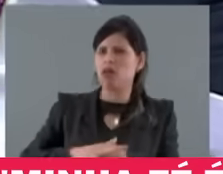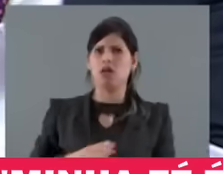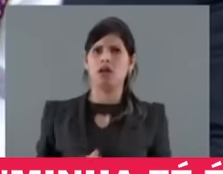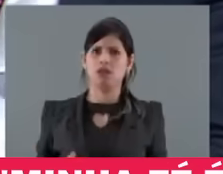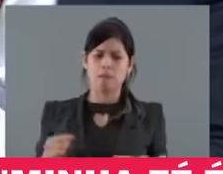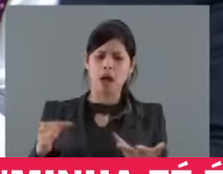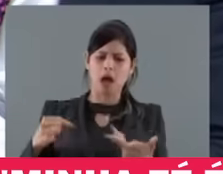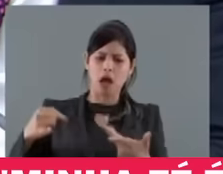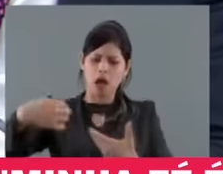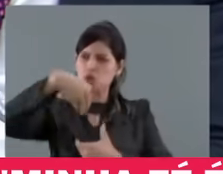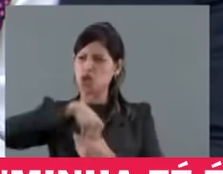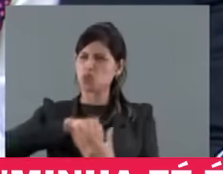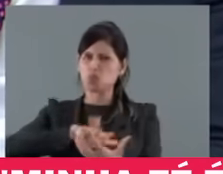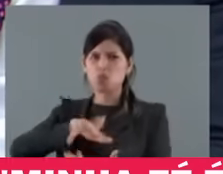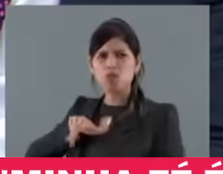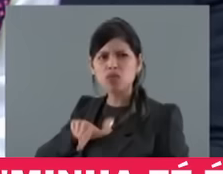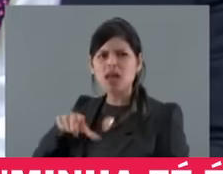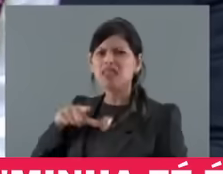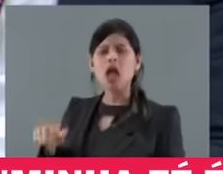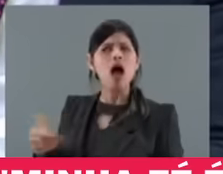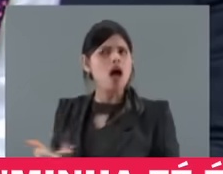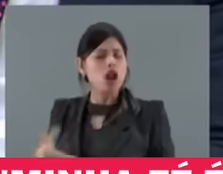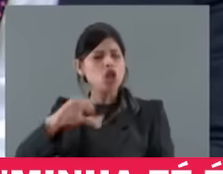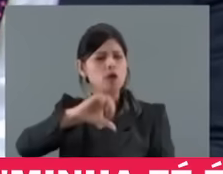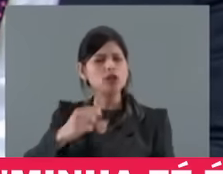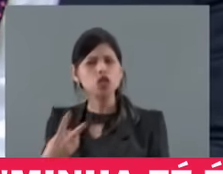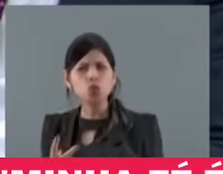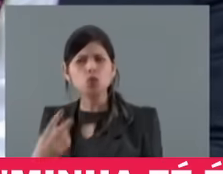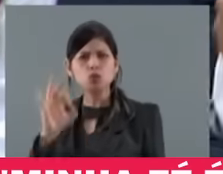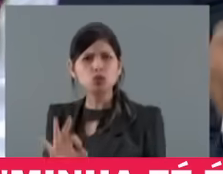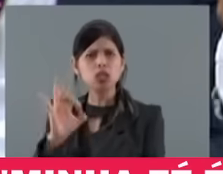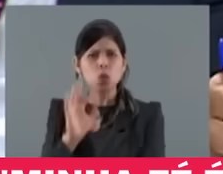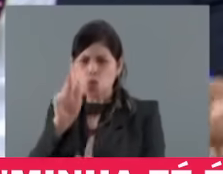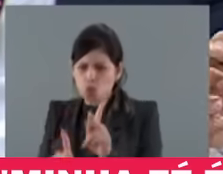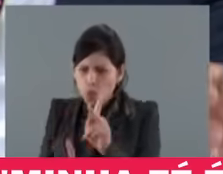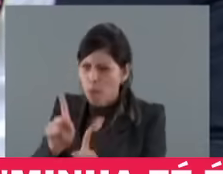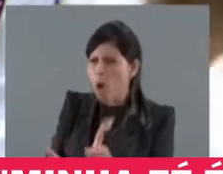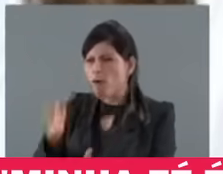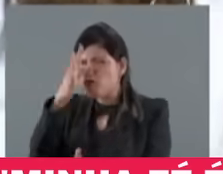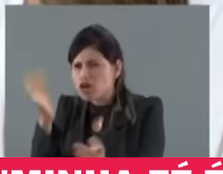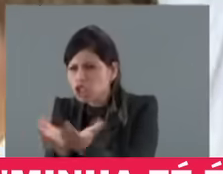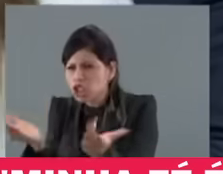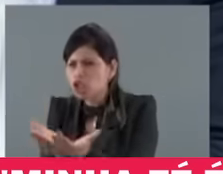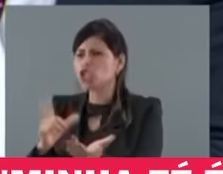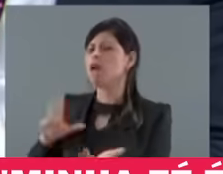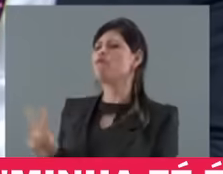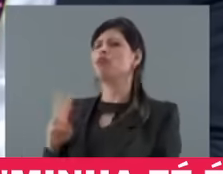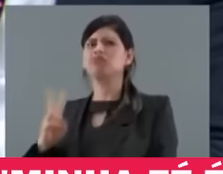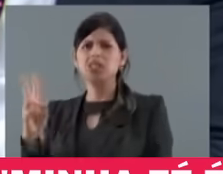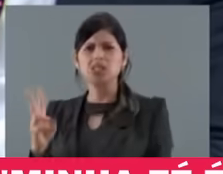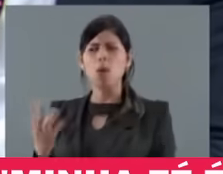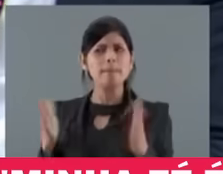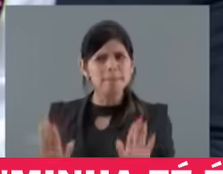E aí, nós temos 92% do povo brasileiro cristão, com valores e princípios bem definidos. O que